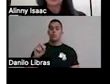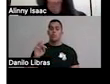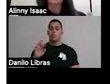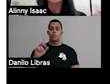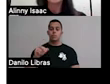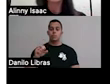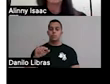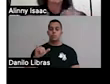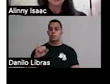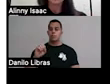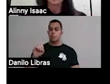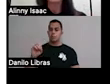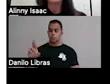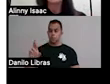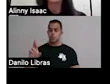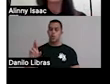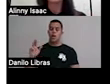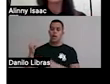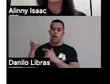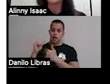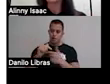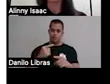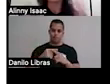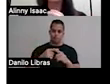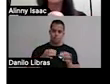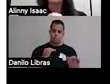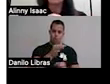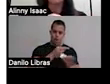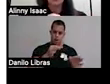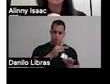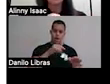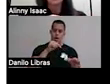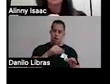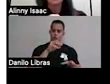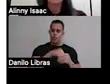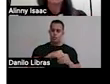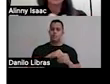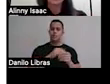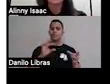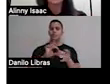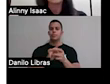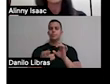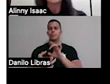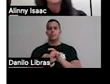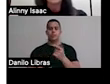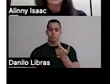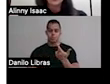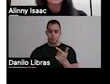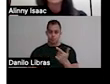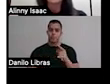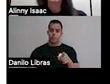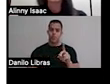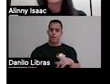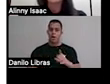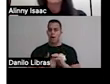neurotransmissor clássico, porque as moléculas sinalizadoras desse sistema elas não são vesiculadas, isso é uma característica, e